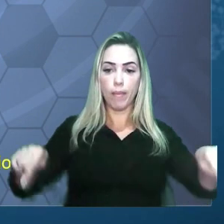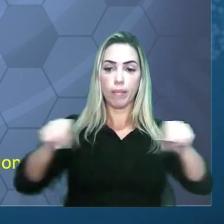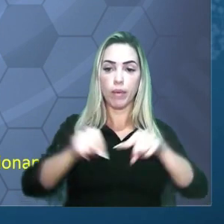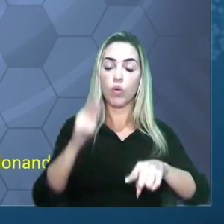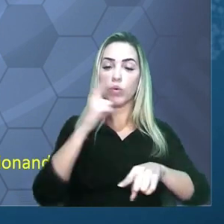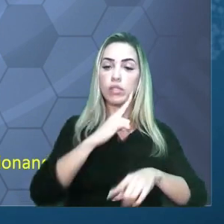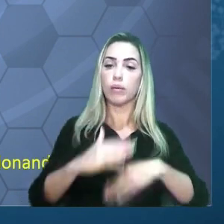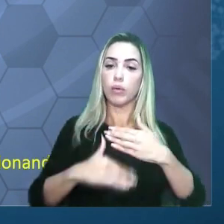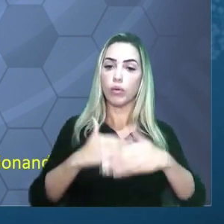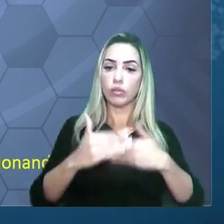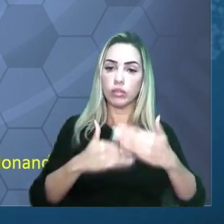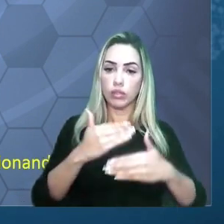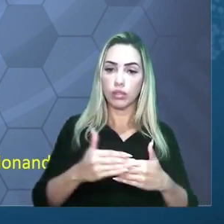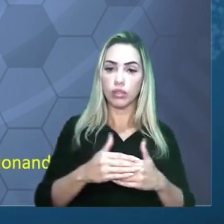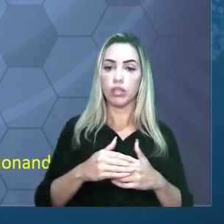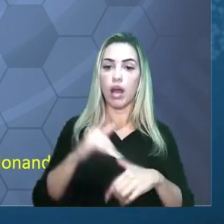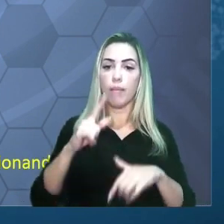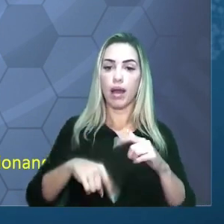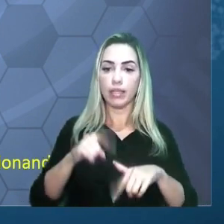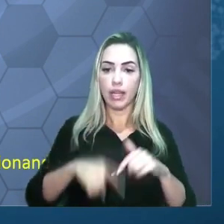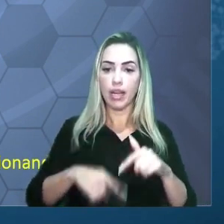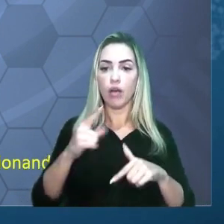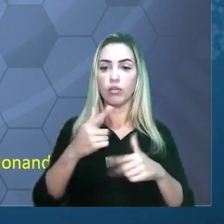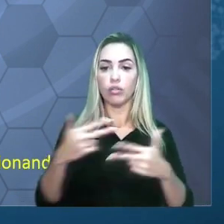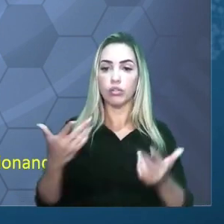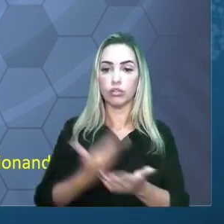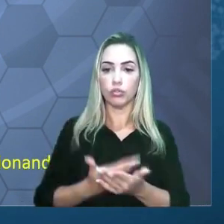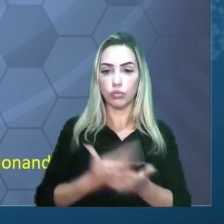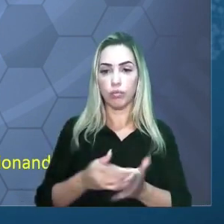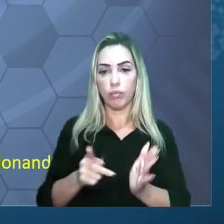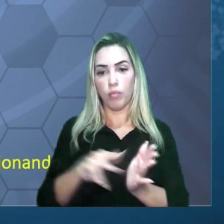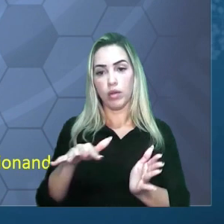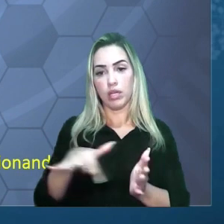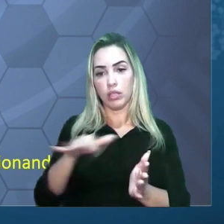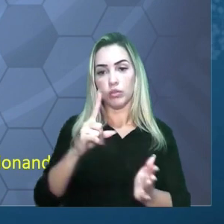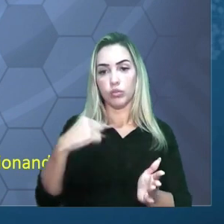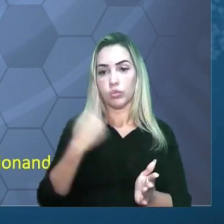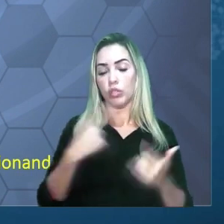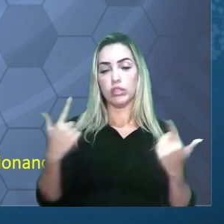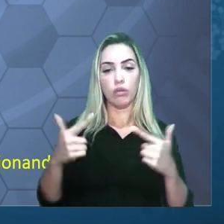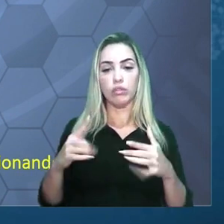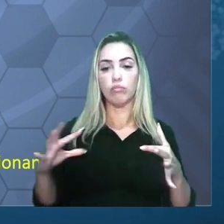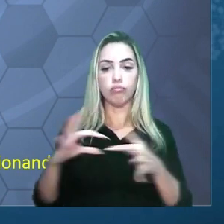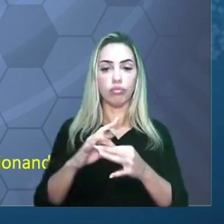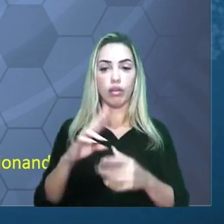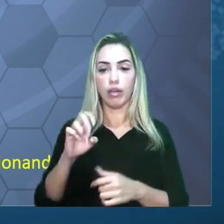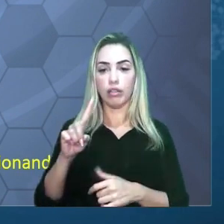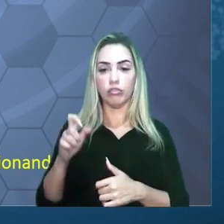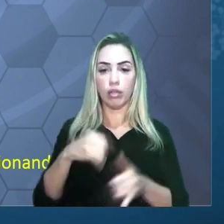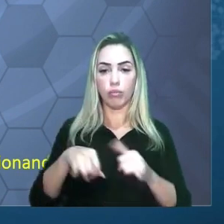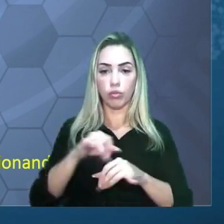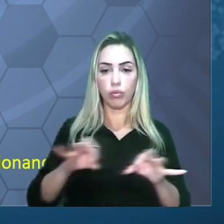trials assays, amostras de estudos de pesquisa clínica. Nós não temos essa rede de laboratório e, infelizmente,